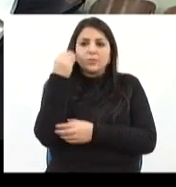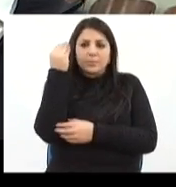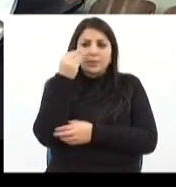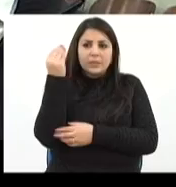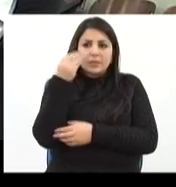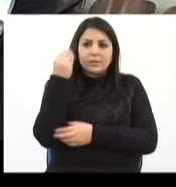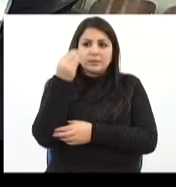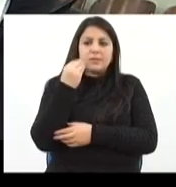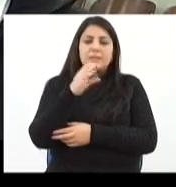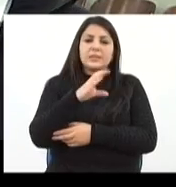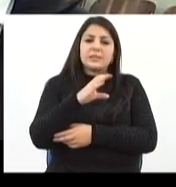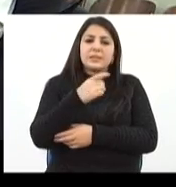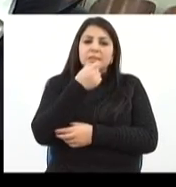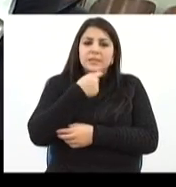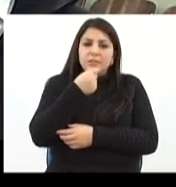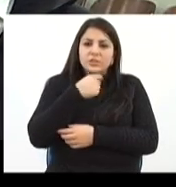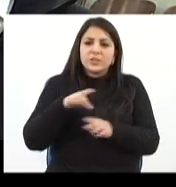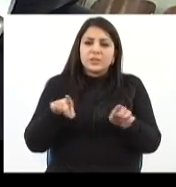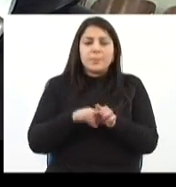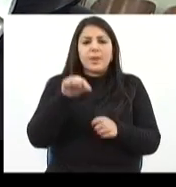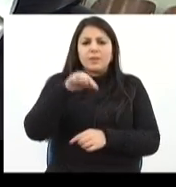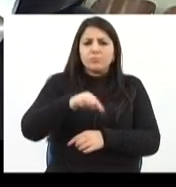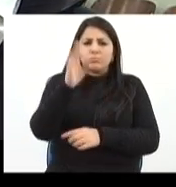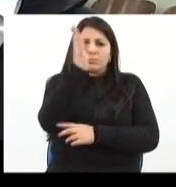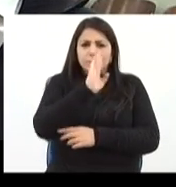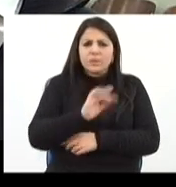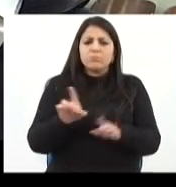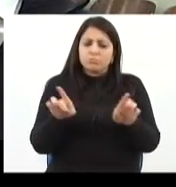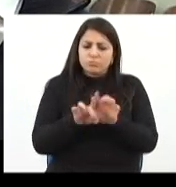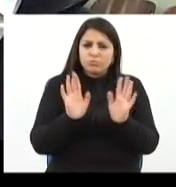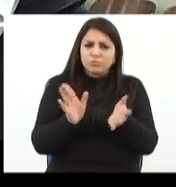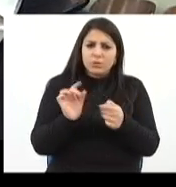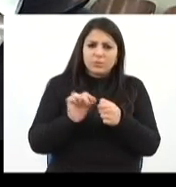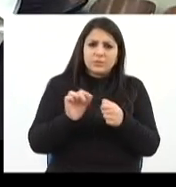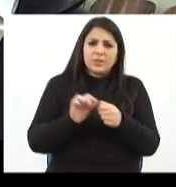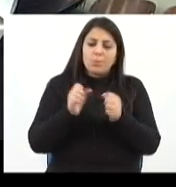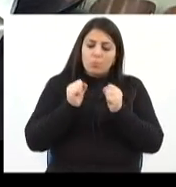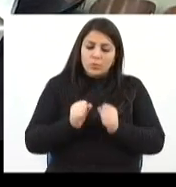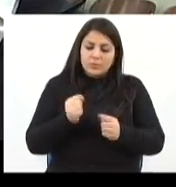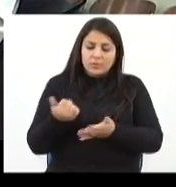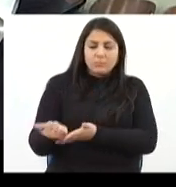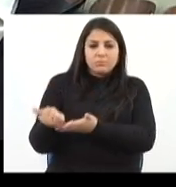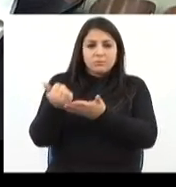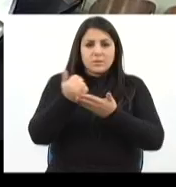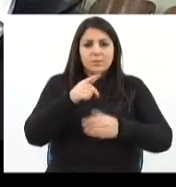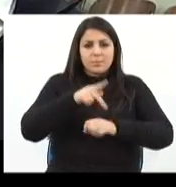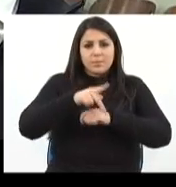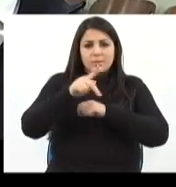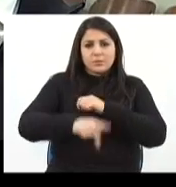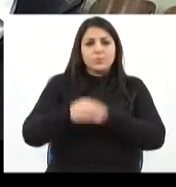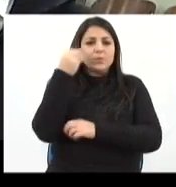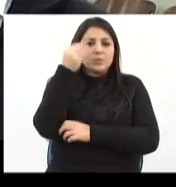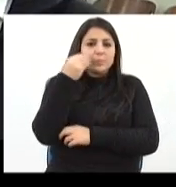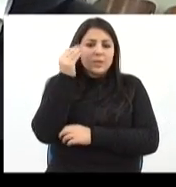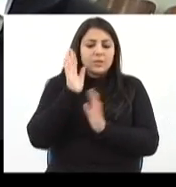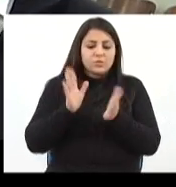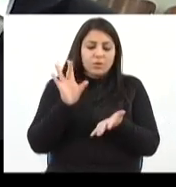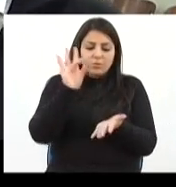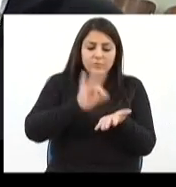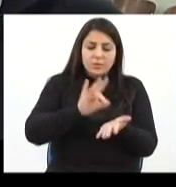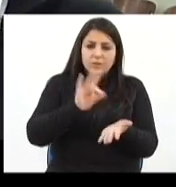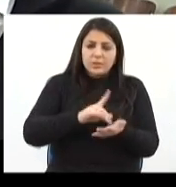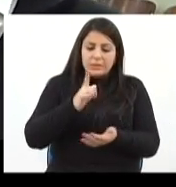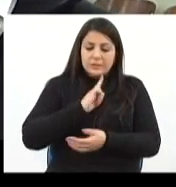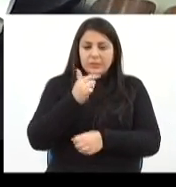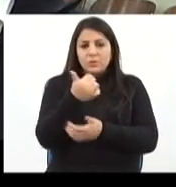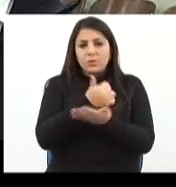dessa experiência de Caxias, outros municípios no Brasil também já fizeram isto, para que possamos trazer para Passo Fundo algumas experiências já concretizadas e